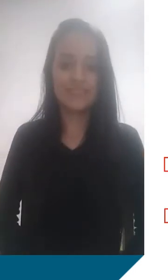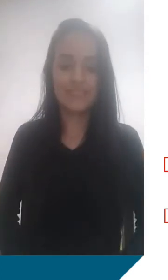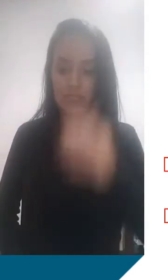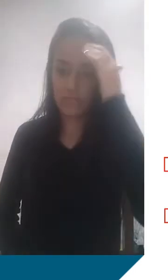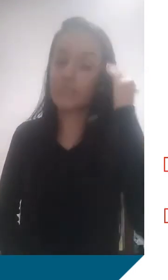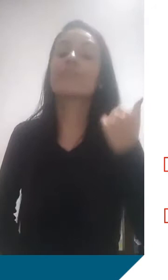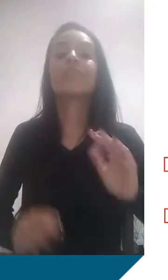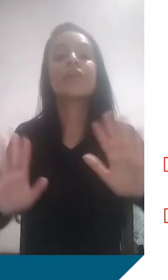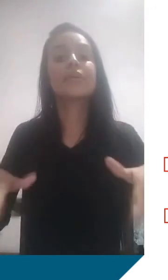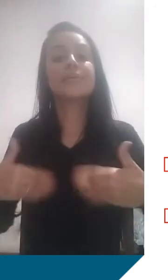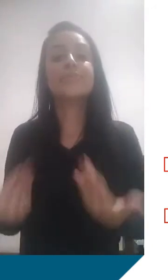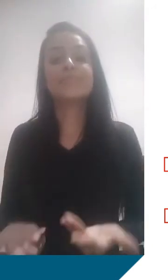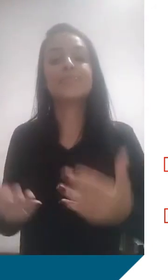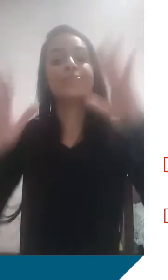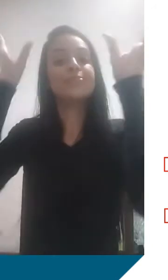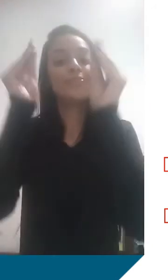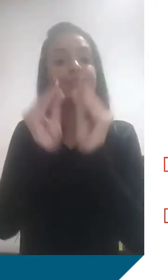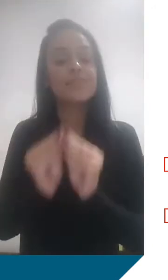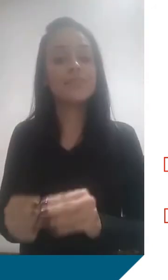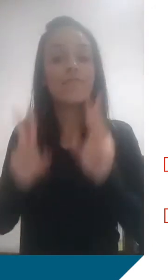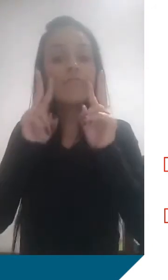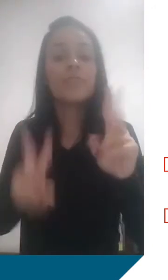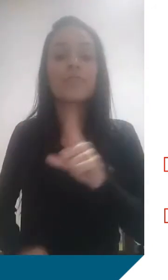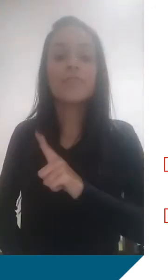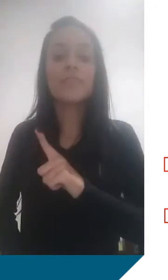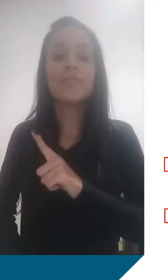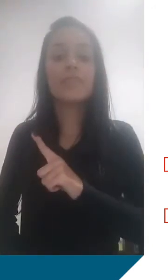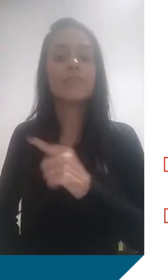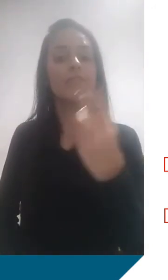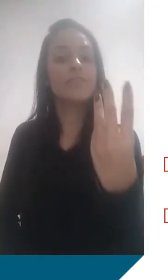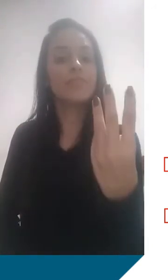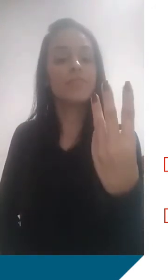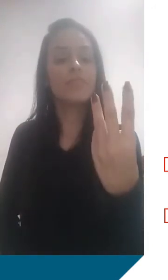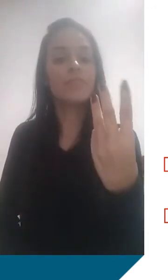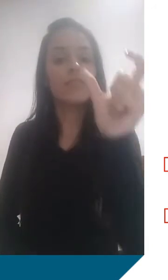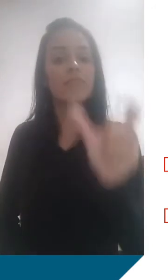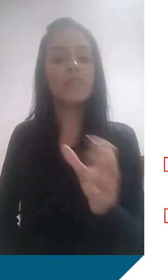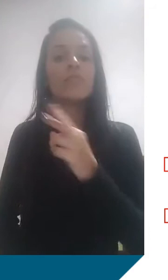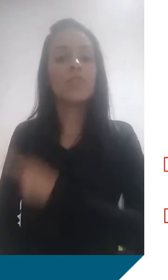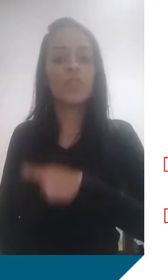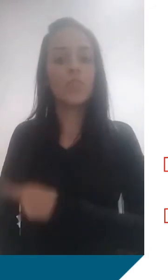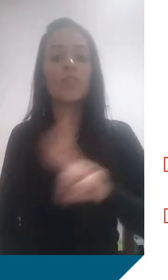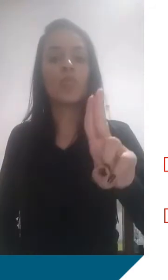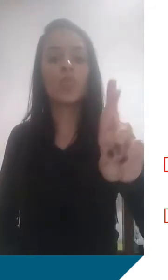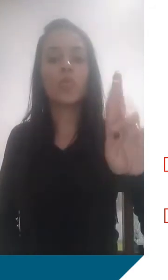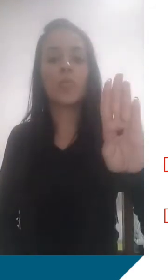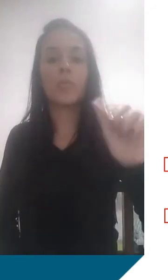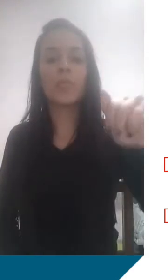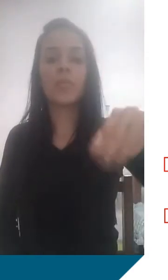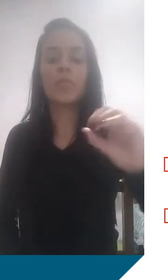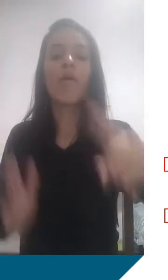Então, resumindo, vimos que há três tipos de romances: o urbano, com foco na vida